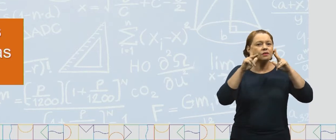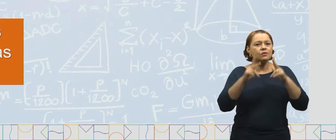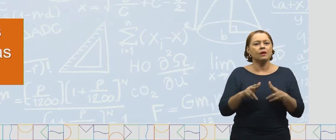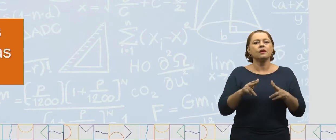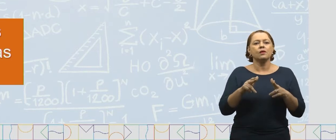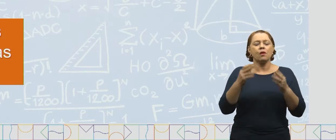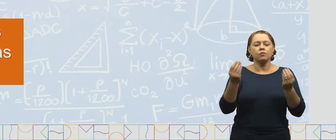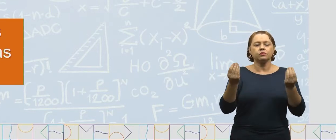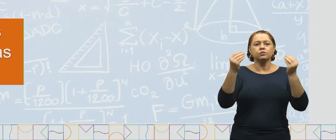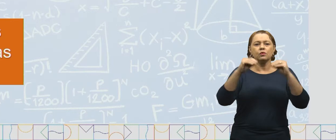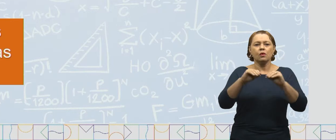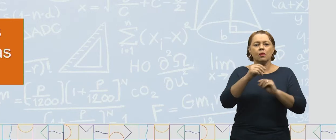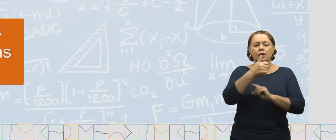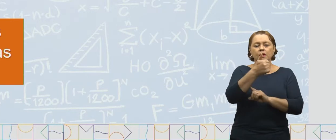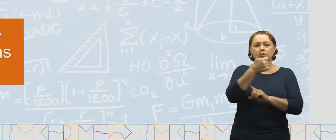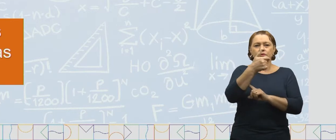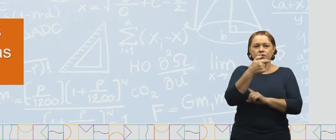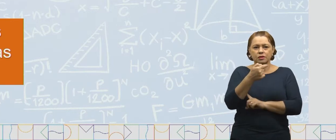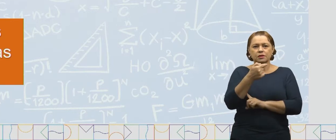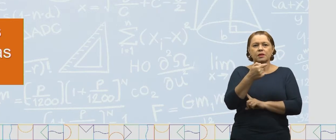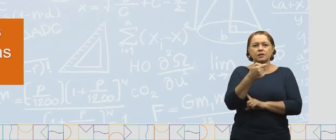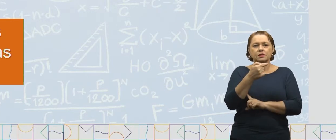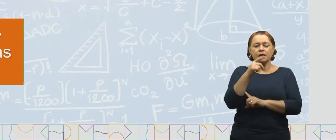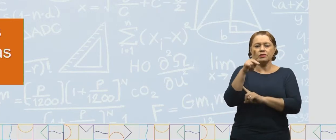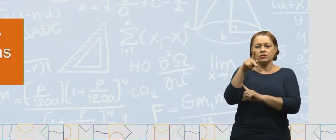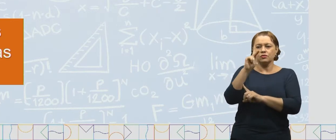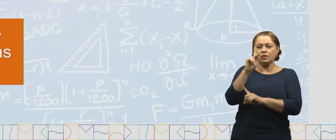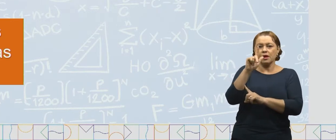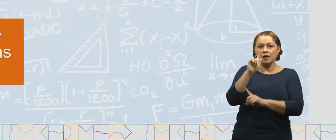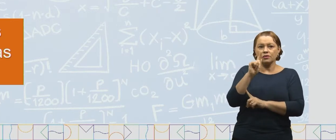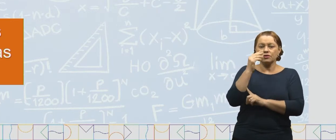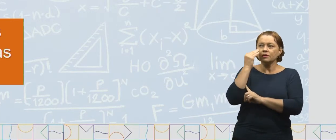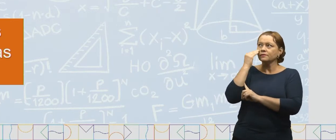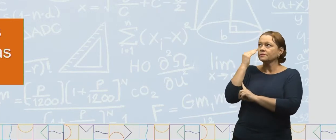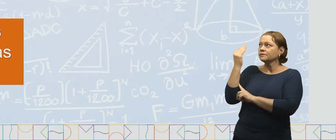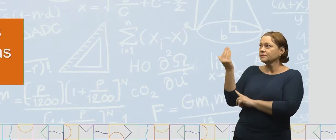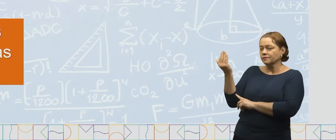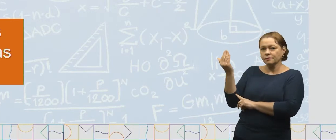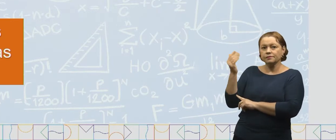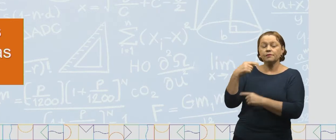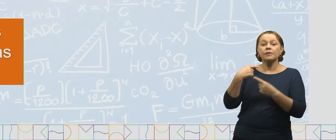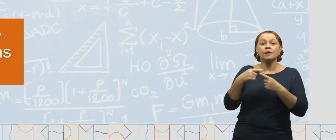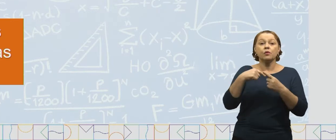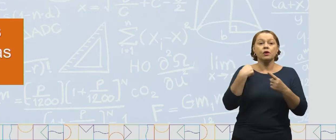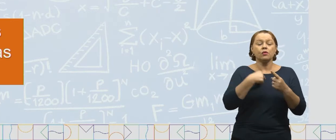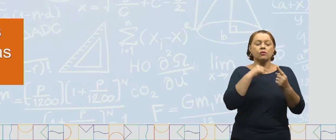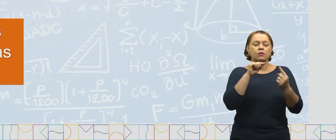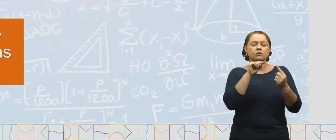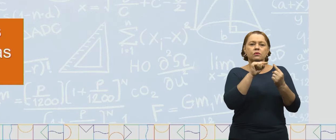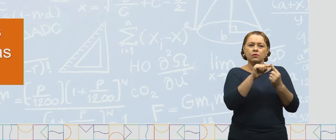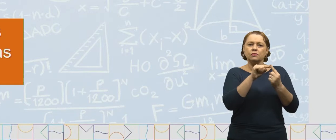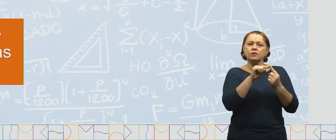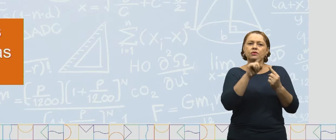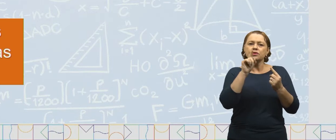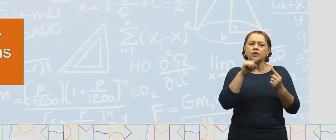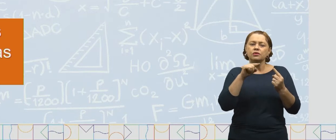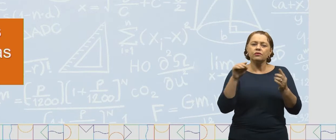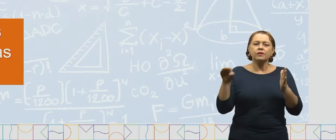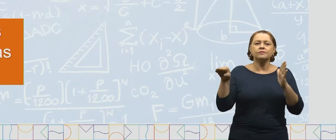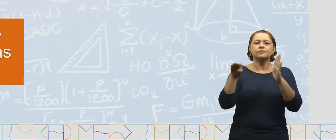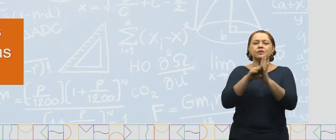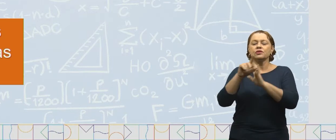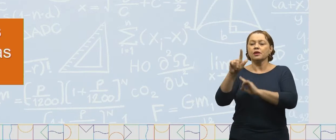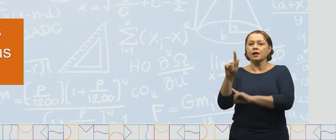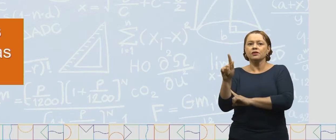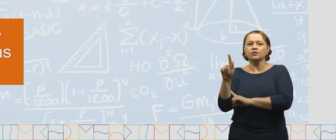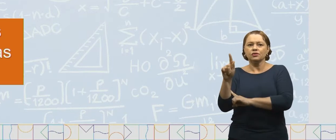colocando o número 17 abaixo da marcação do quilograma, e o nosso objetivo é chegar até a grama.